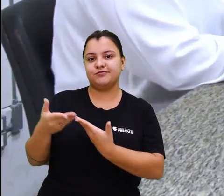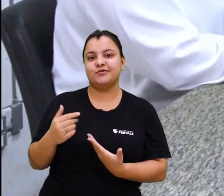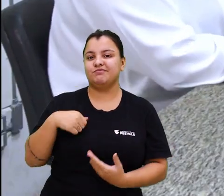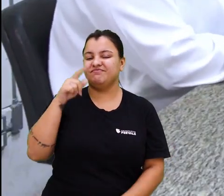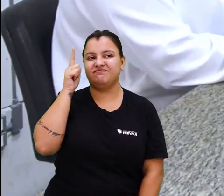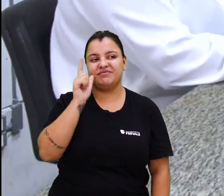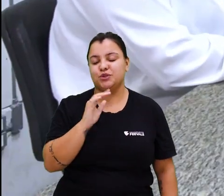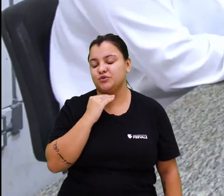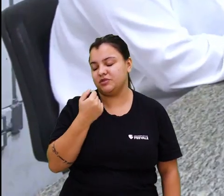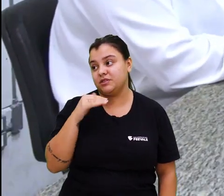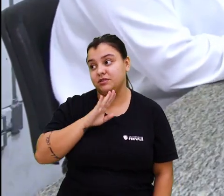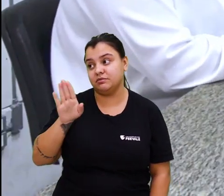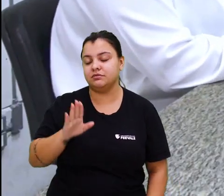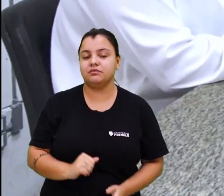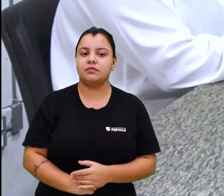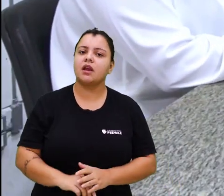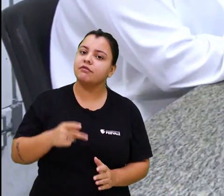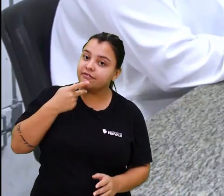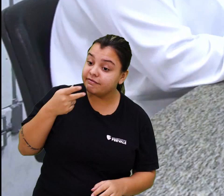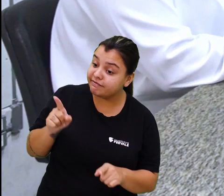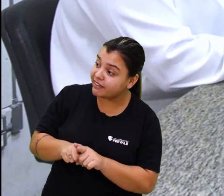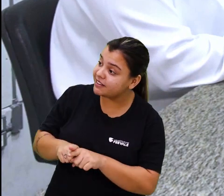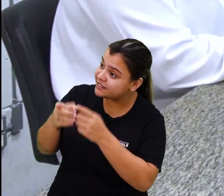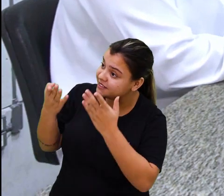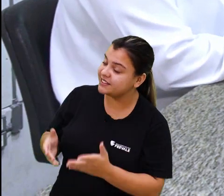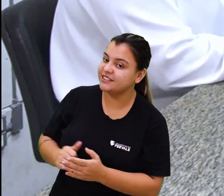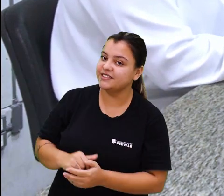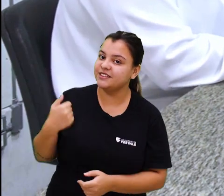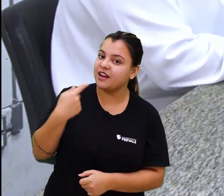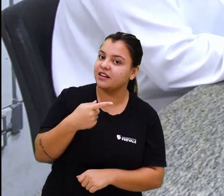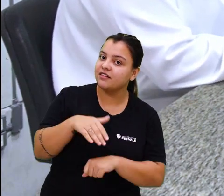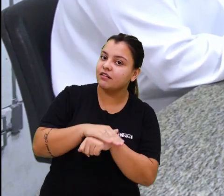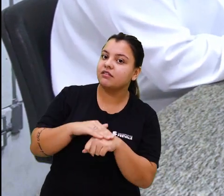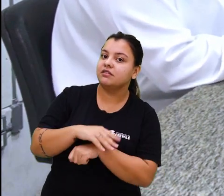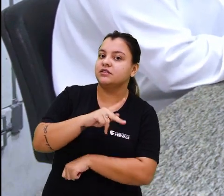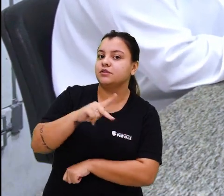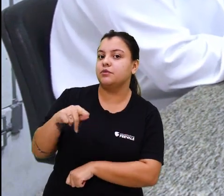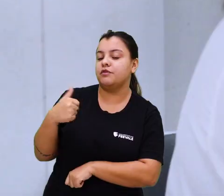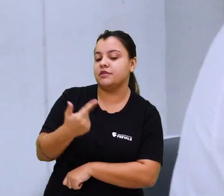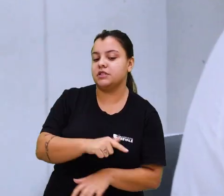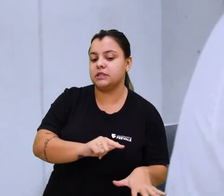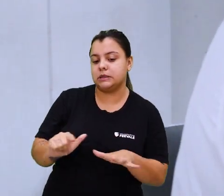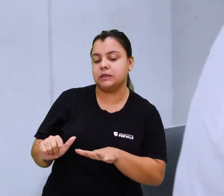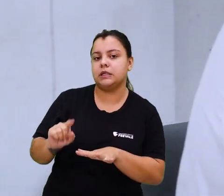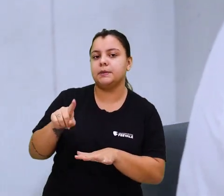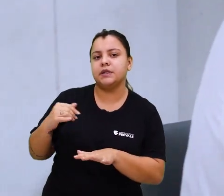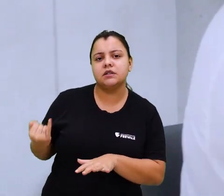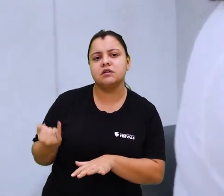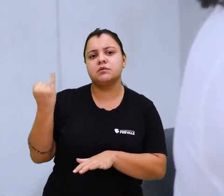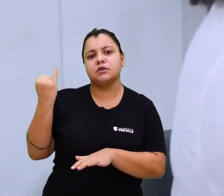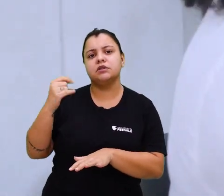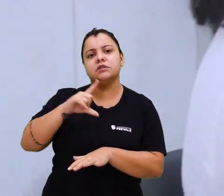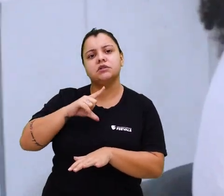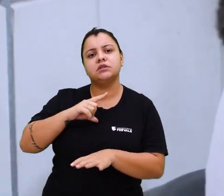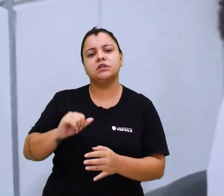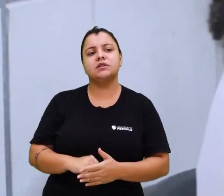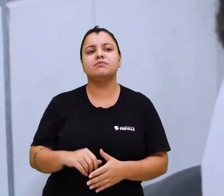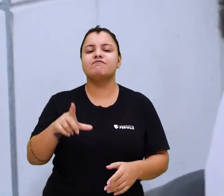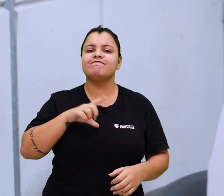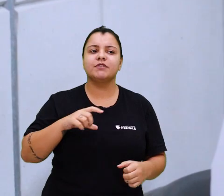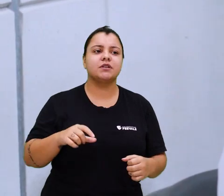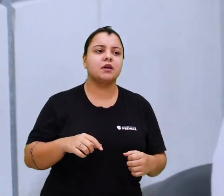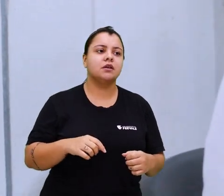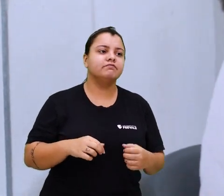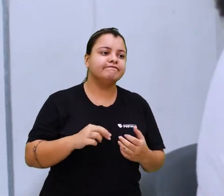consegui por favor fala um pouquinho também sobre isso eu tava conversando com o profe essa semana né dessa importância de ter porque existem várias